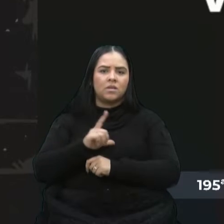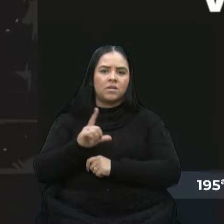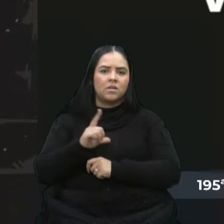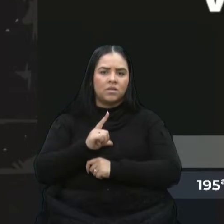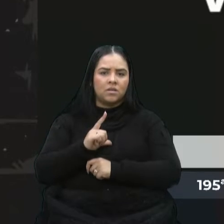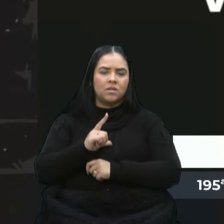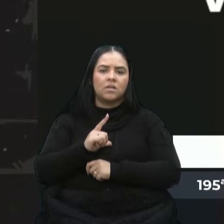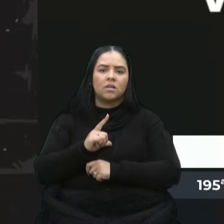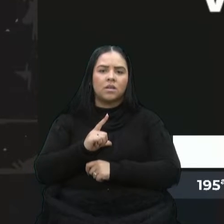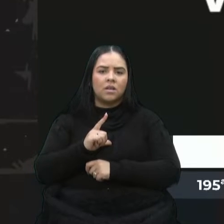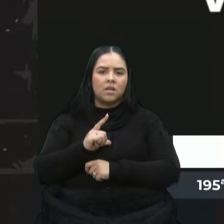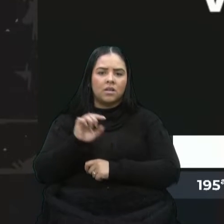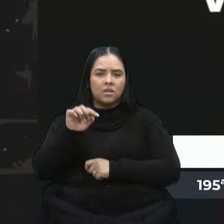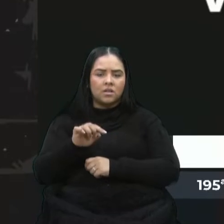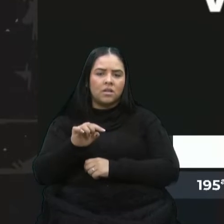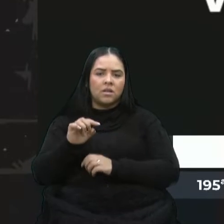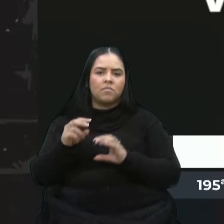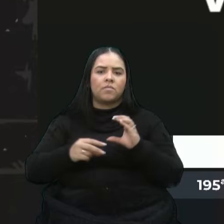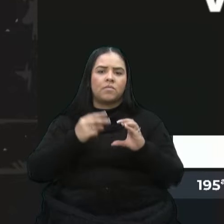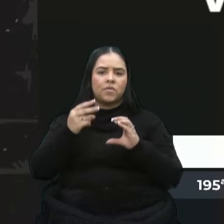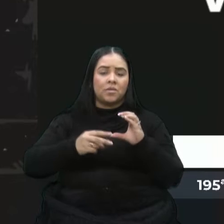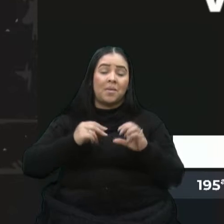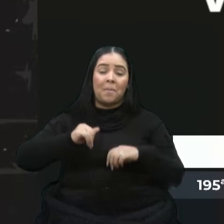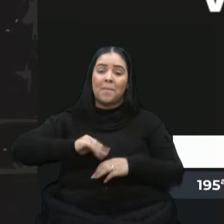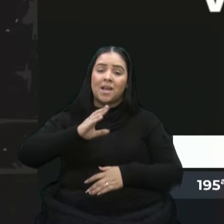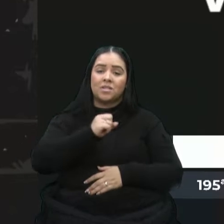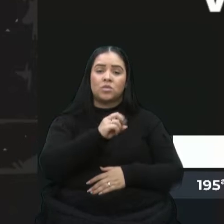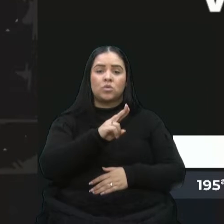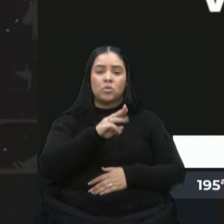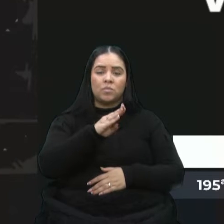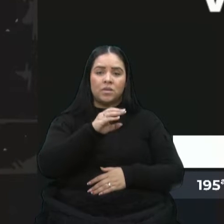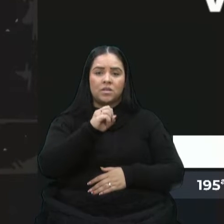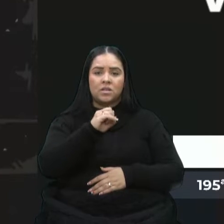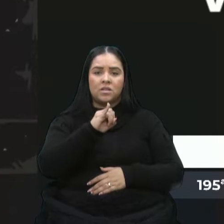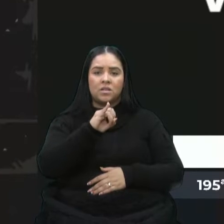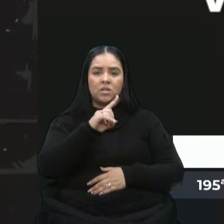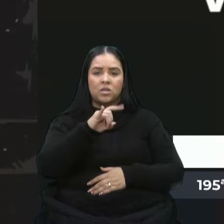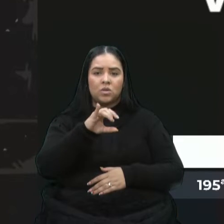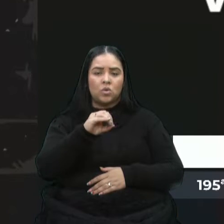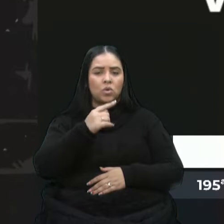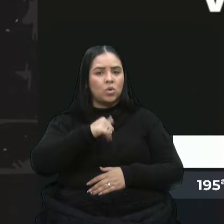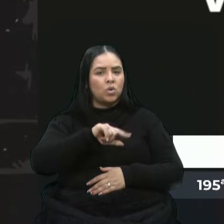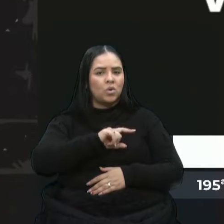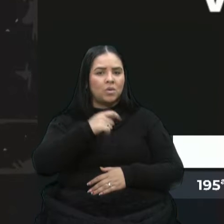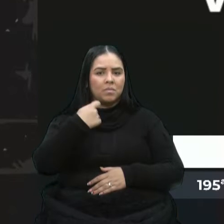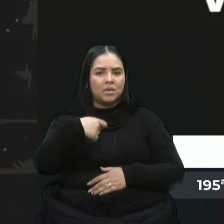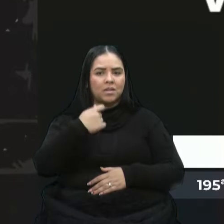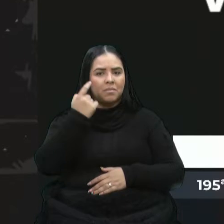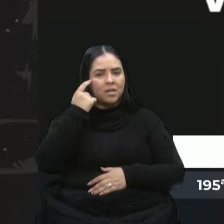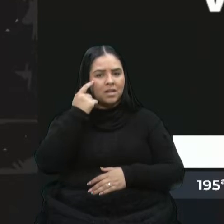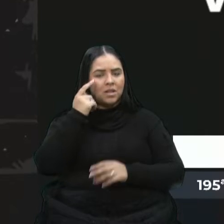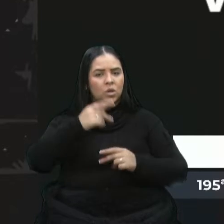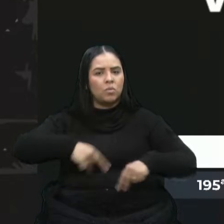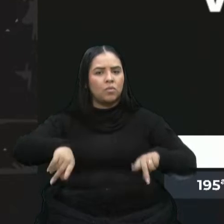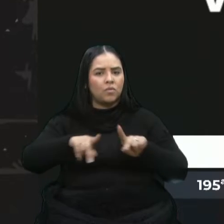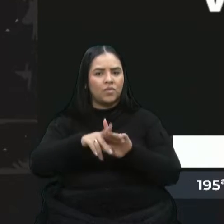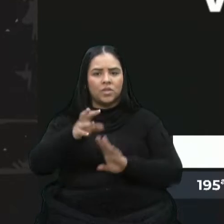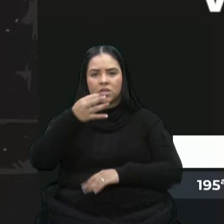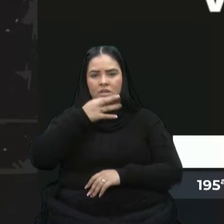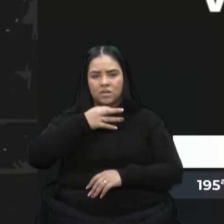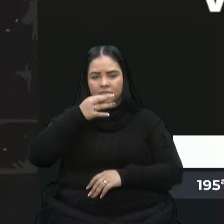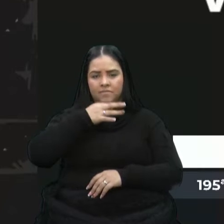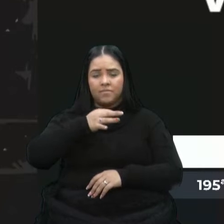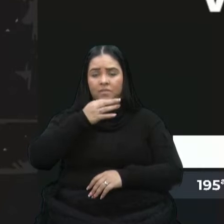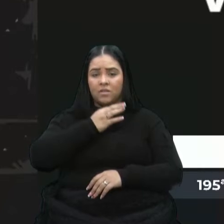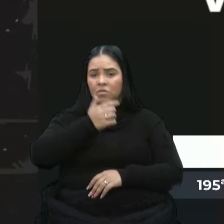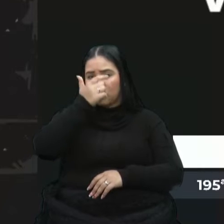passando pela Câmara novos subsídios. Por quê? Nós temos que pensar na população caxiense. Eu